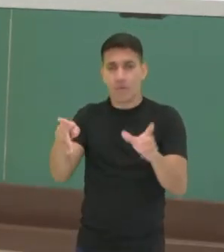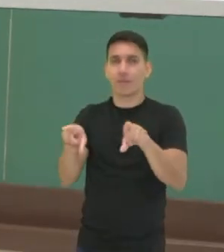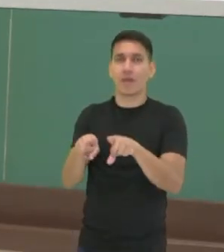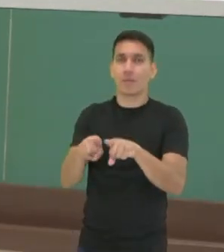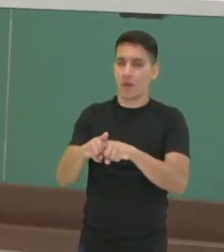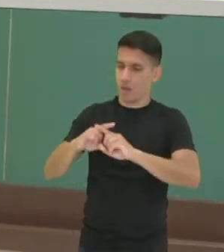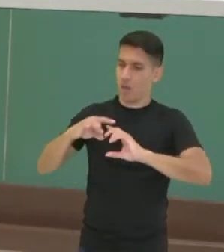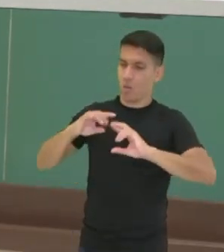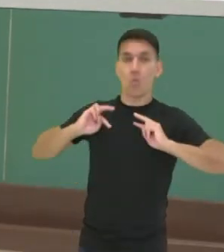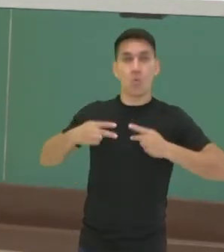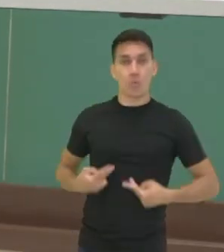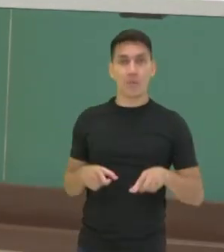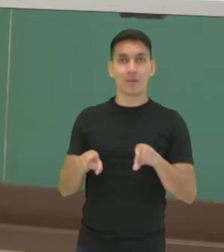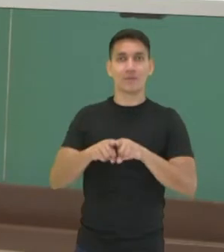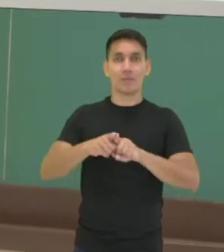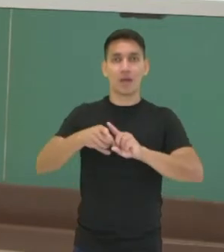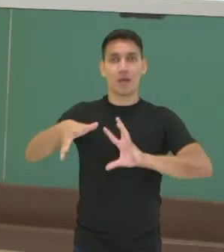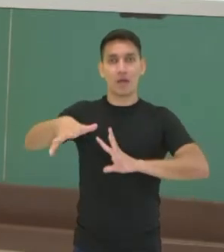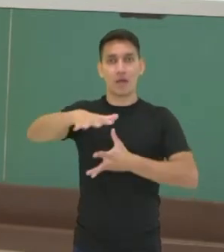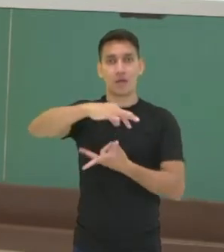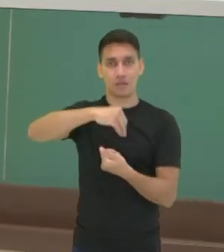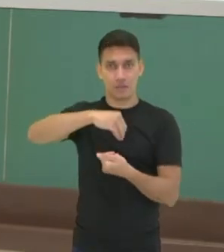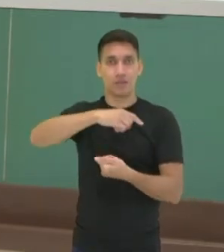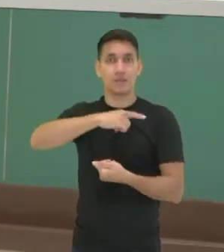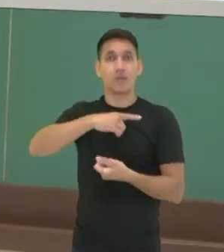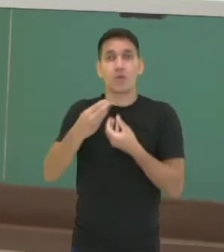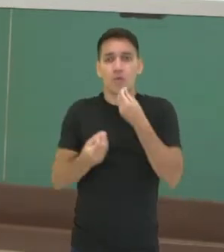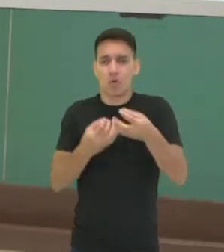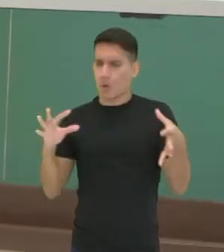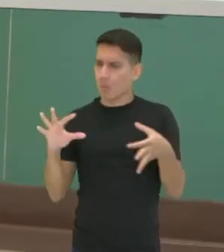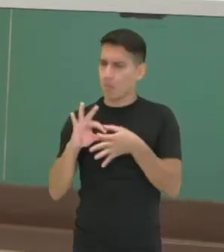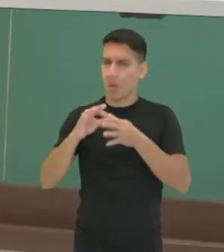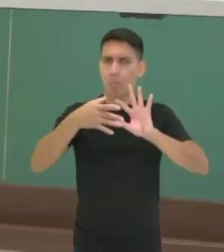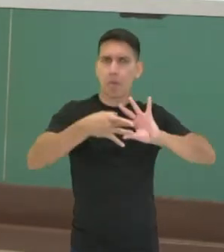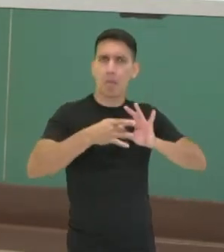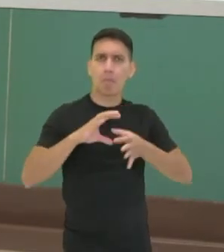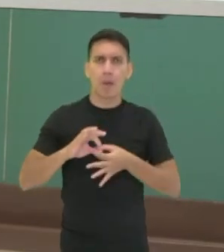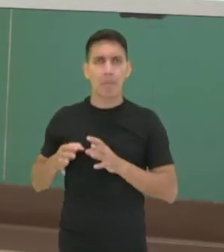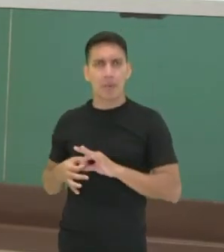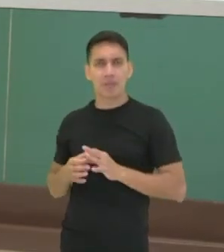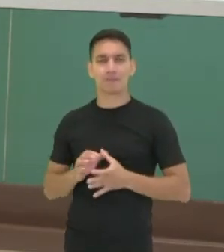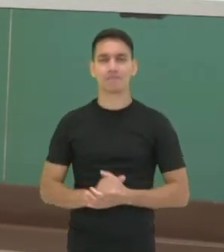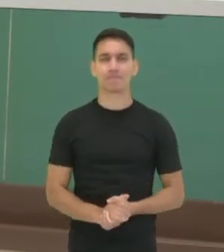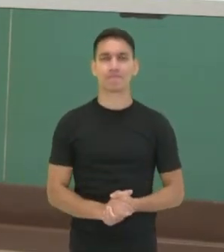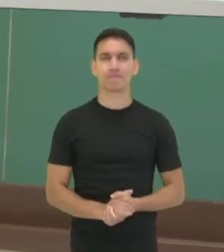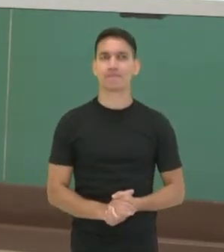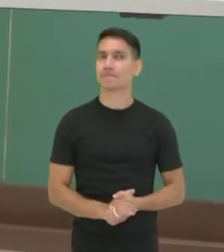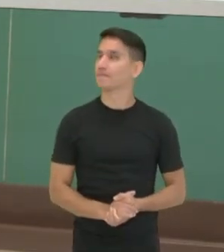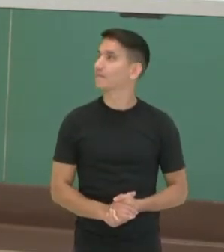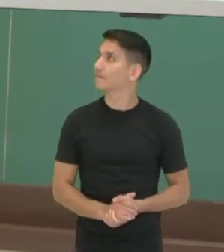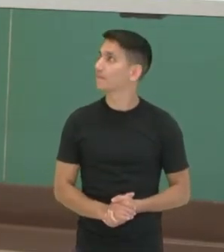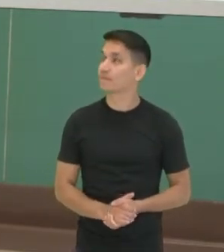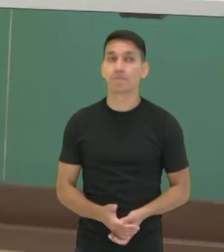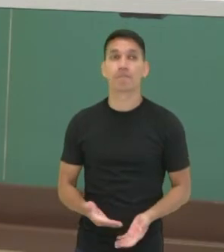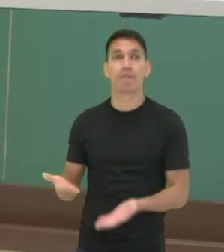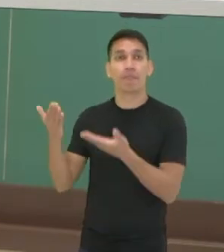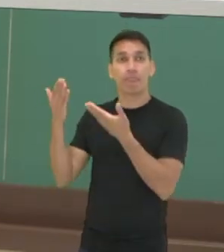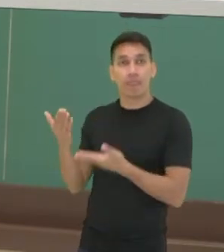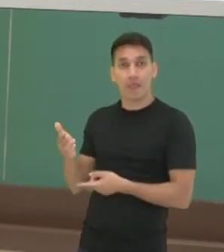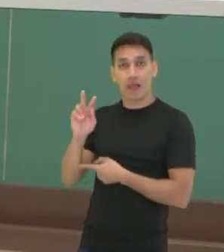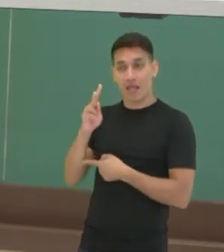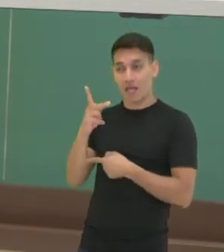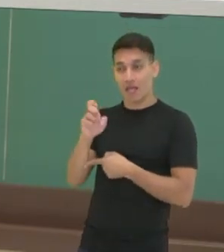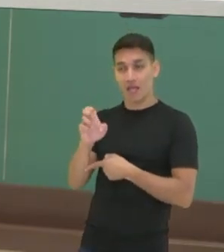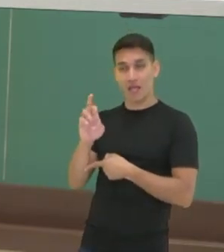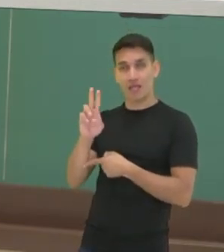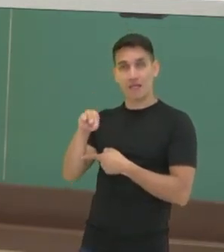do universo, ou seja, da conexão entre o ser humano, o mundo e o universo. Já o